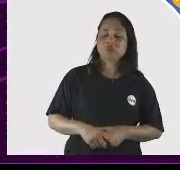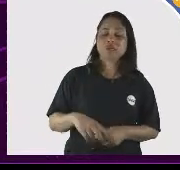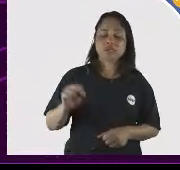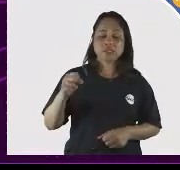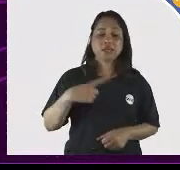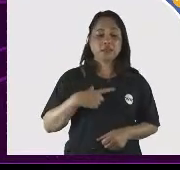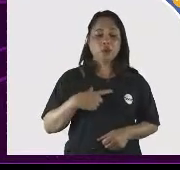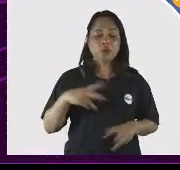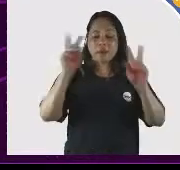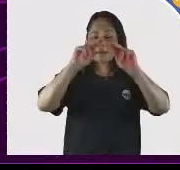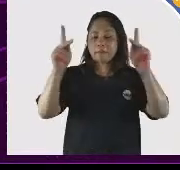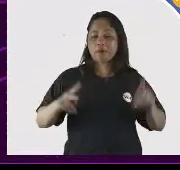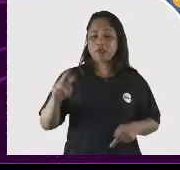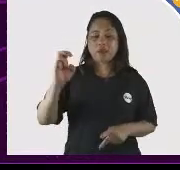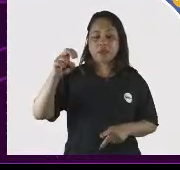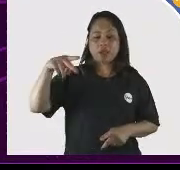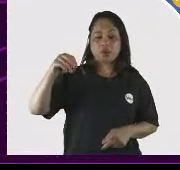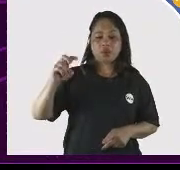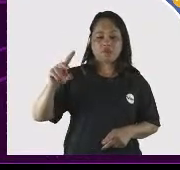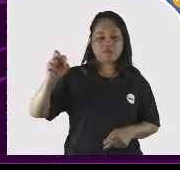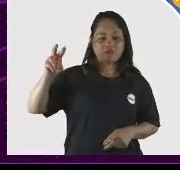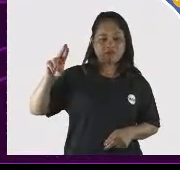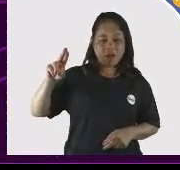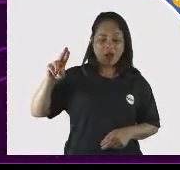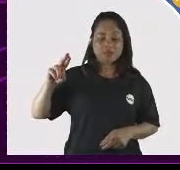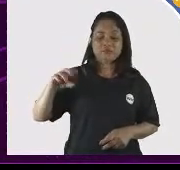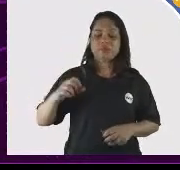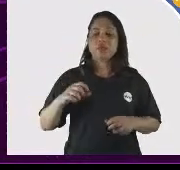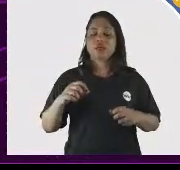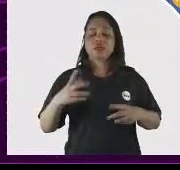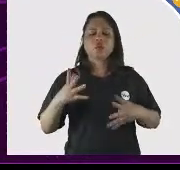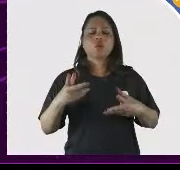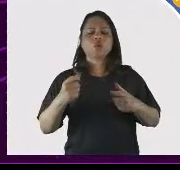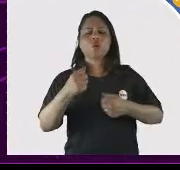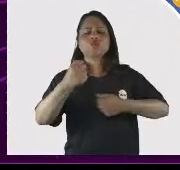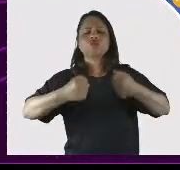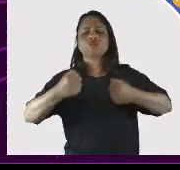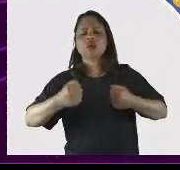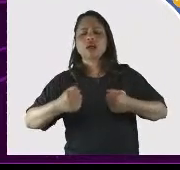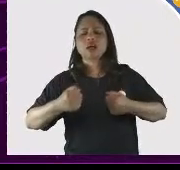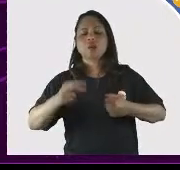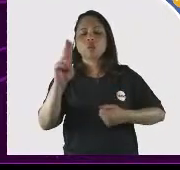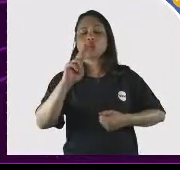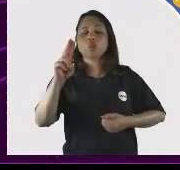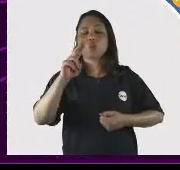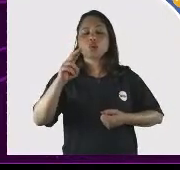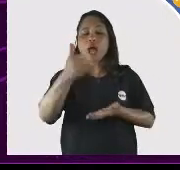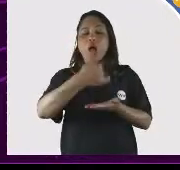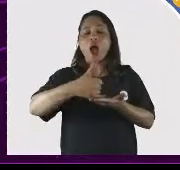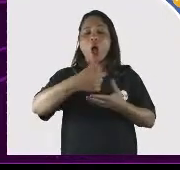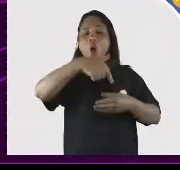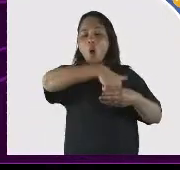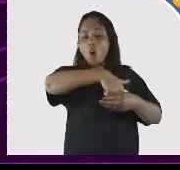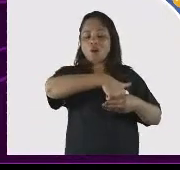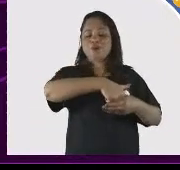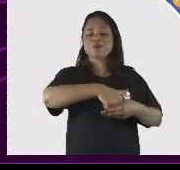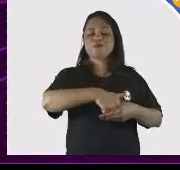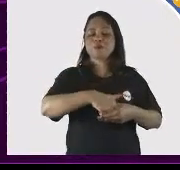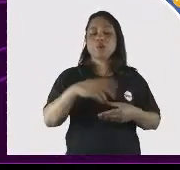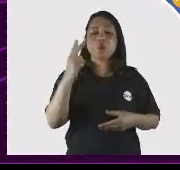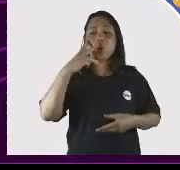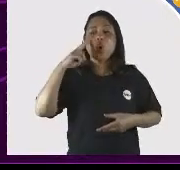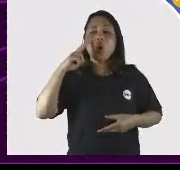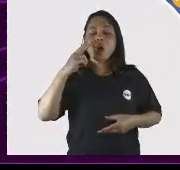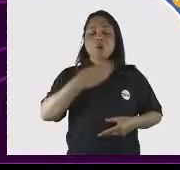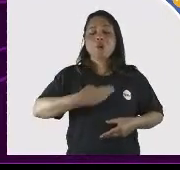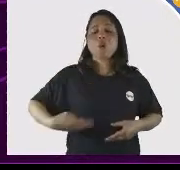quando a gente fala de veículos né Diesel de renovação de veículos usados a interessante ou renovar mas quando você olha para as iniciativas do governo hoje Se fosse